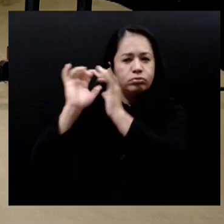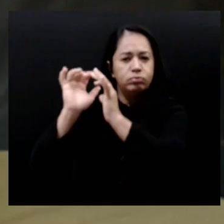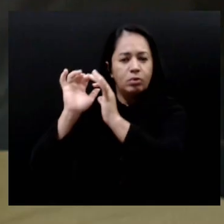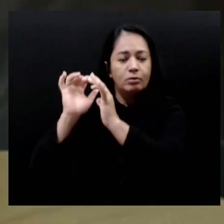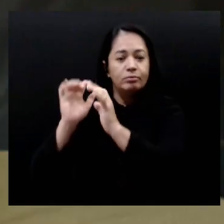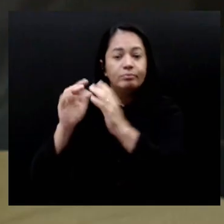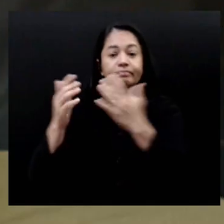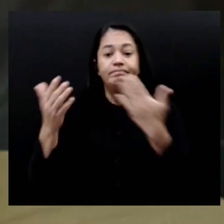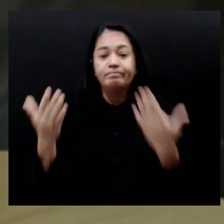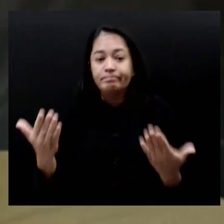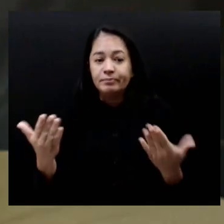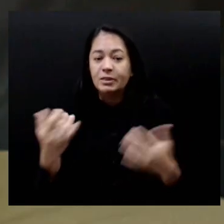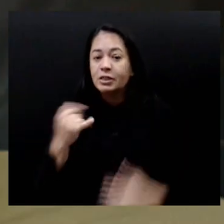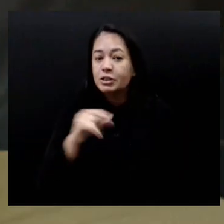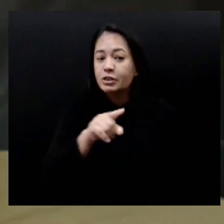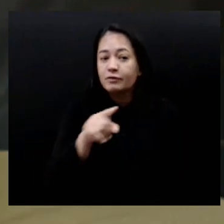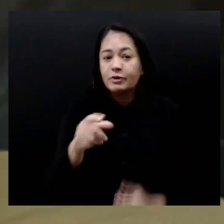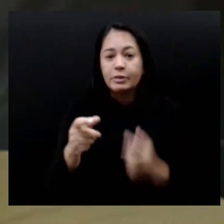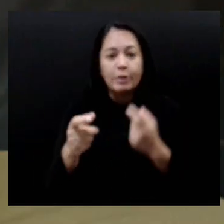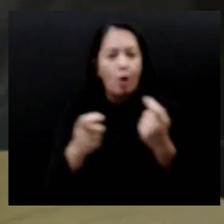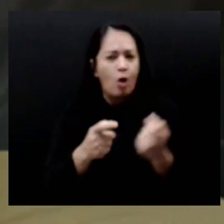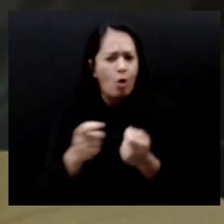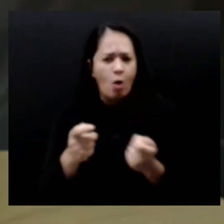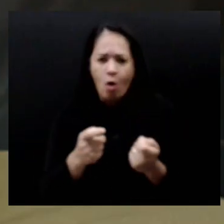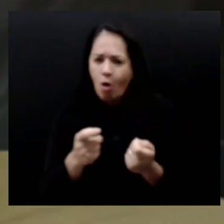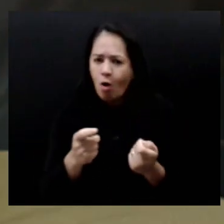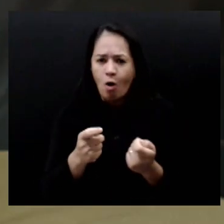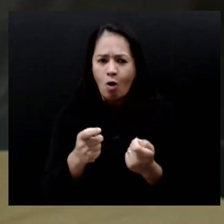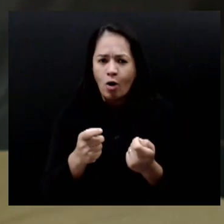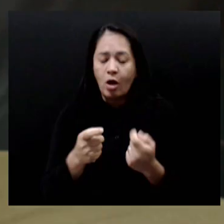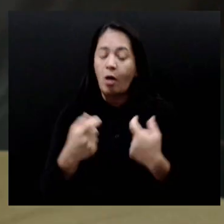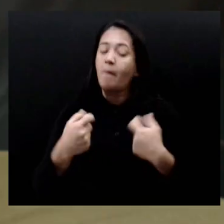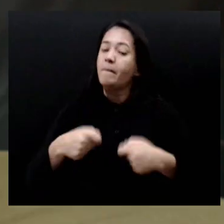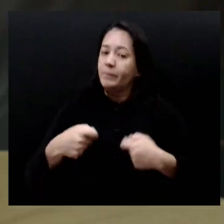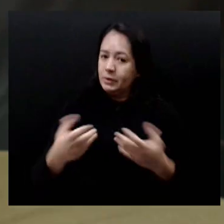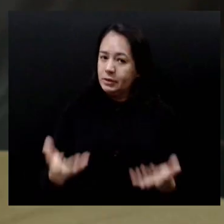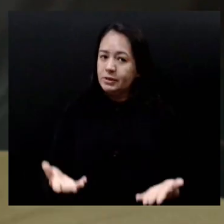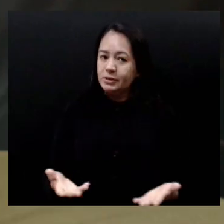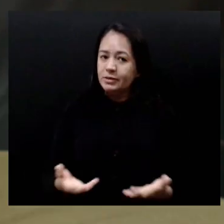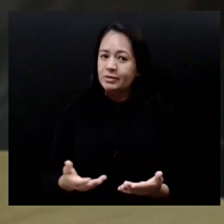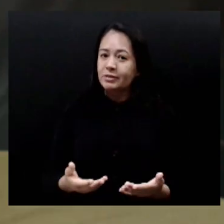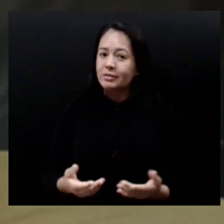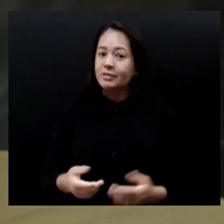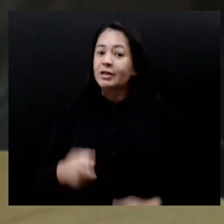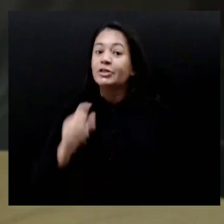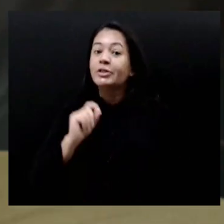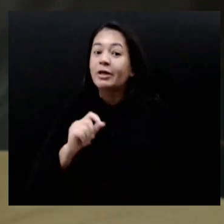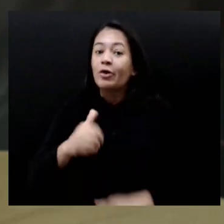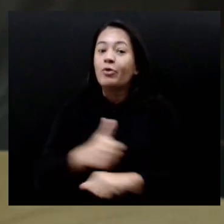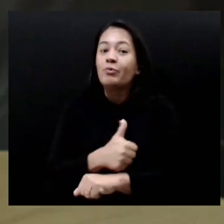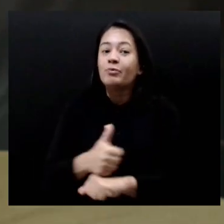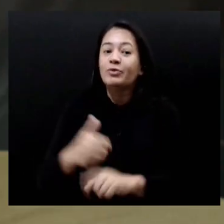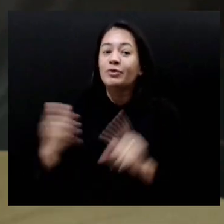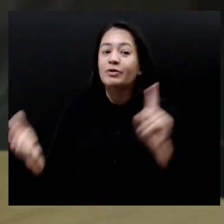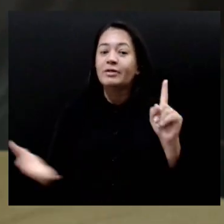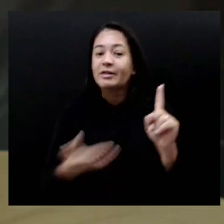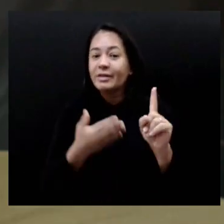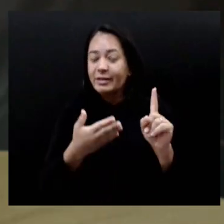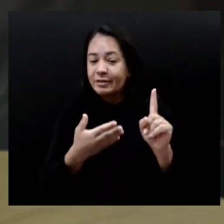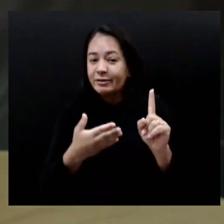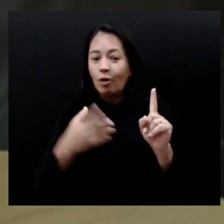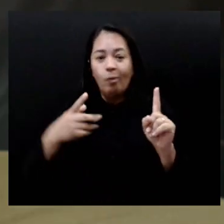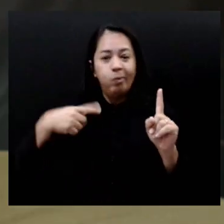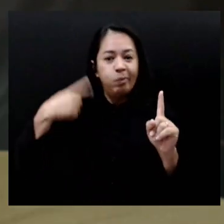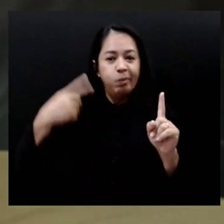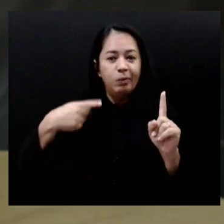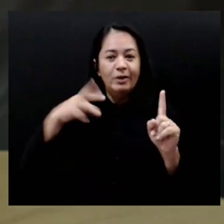não controla a raiva, você vai precisar dele, um advogado criminal. Ele é criminal e empresarial também. É o doutor Renan Fará